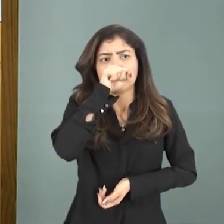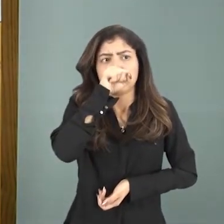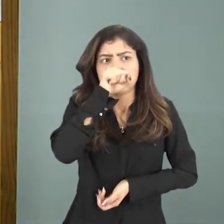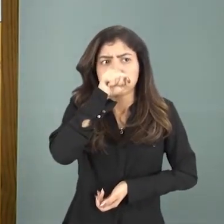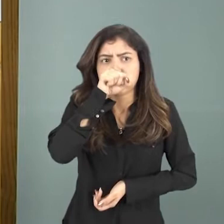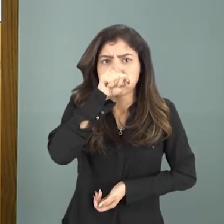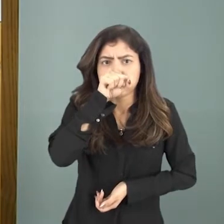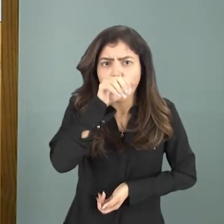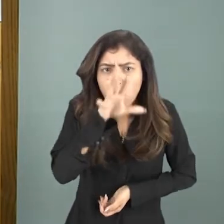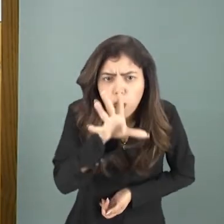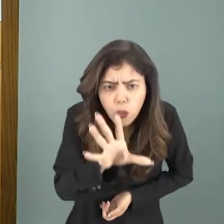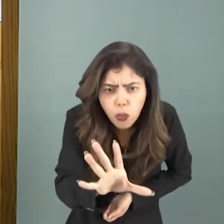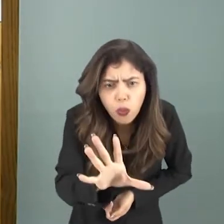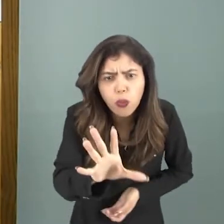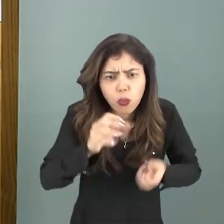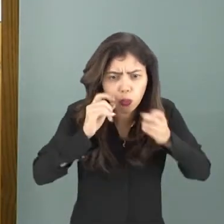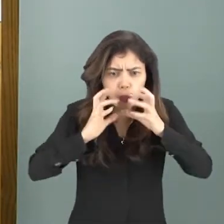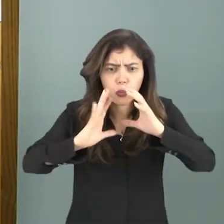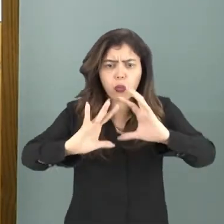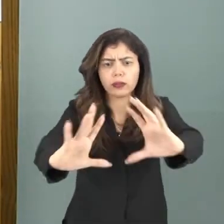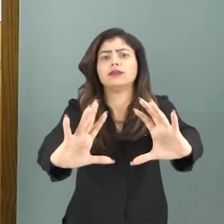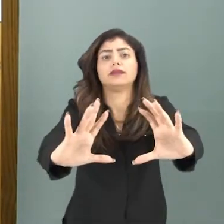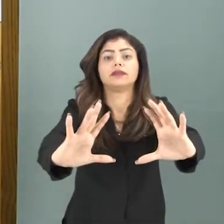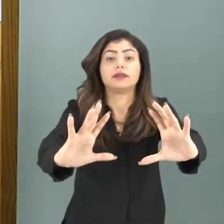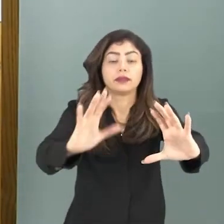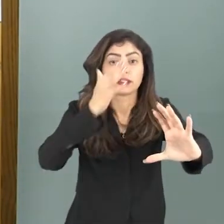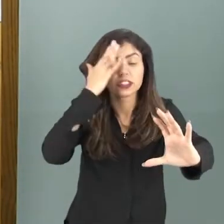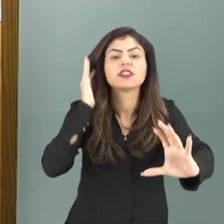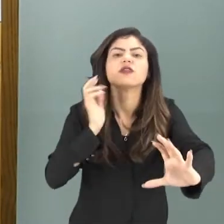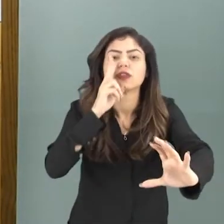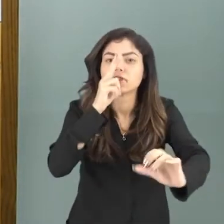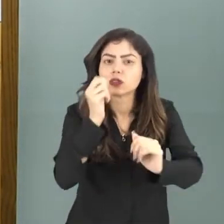ar e soprou tão forte